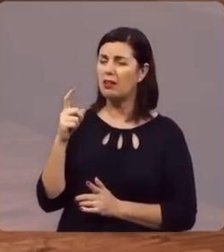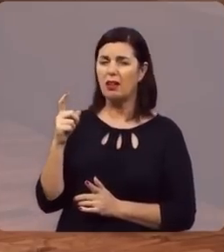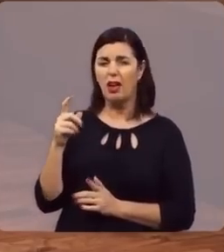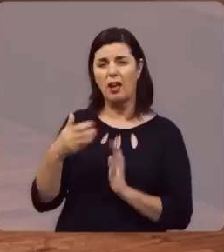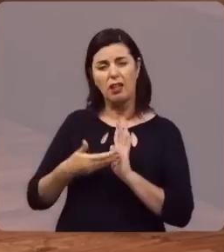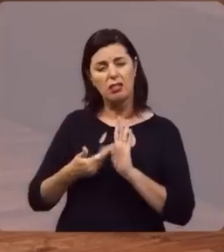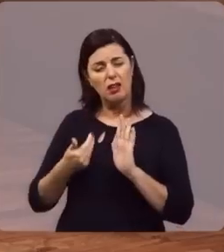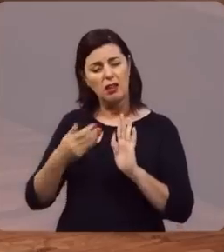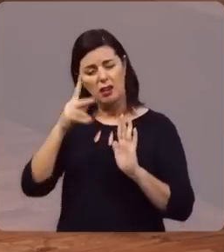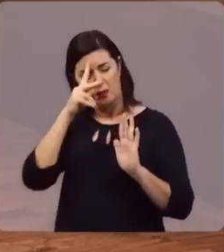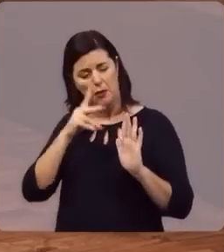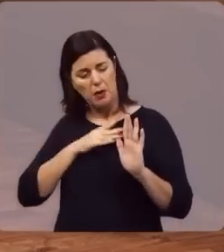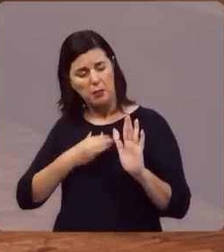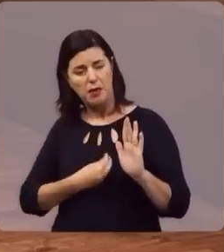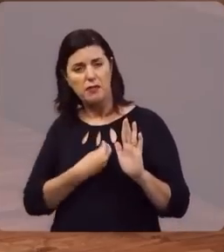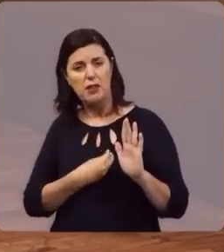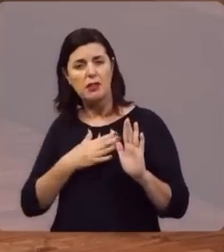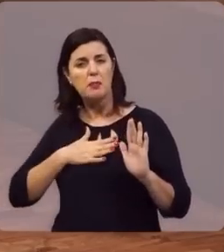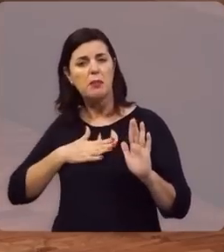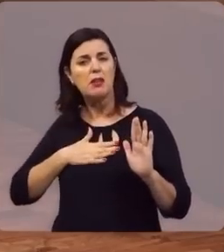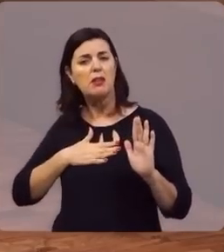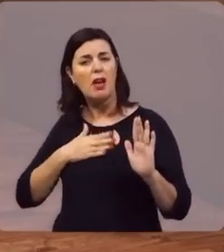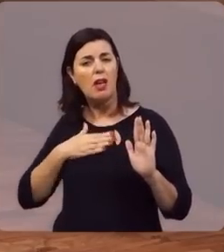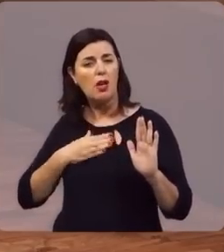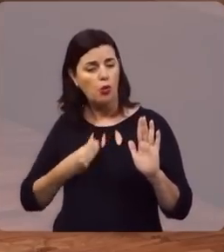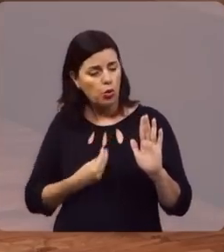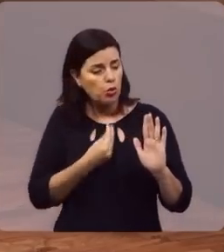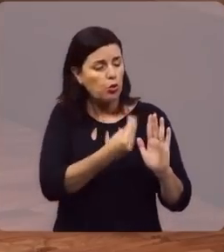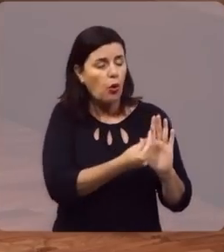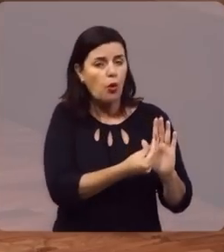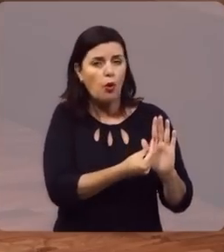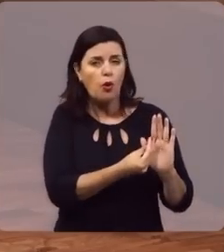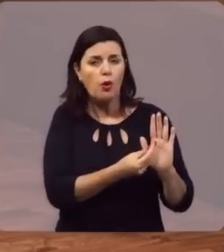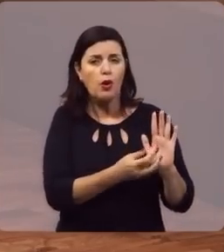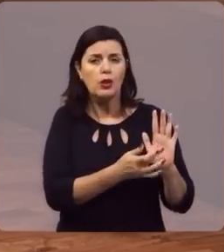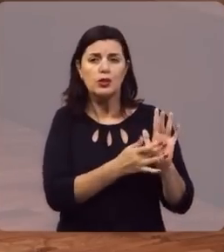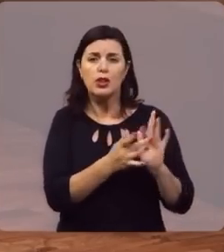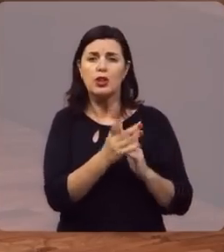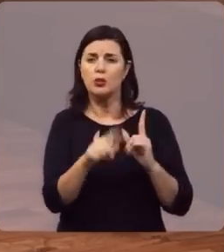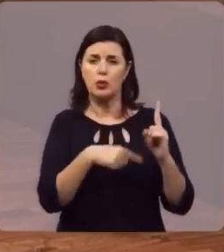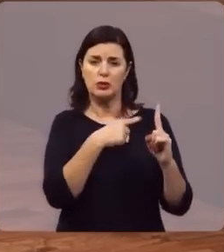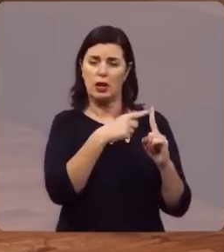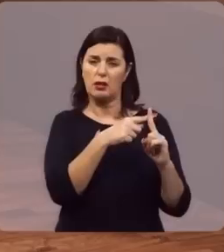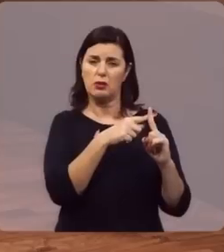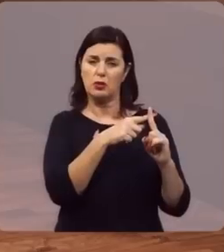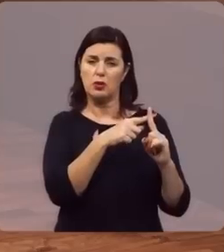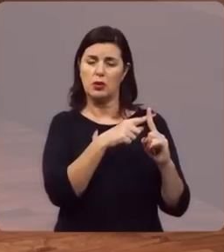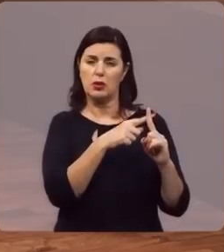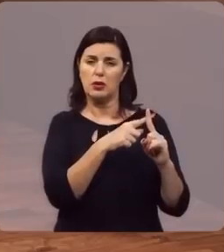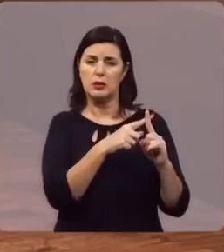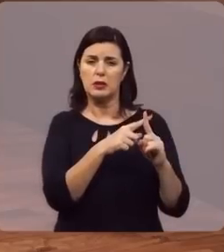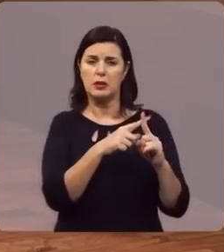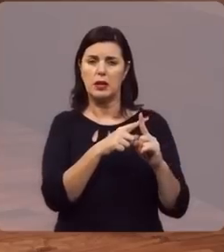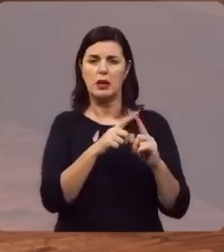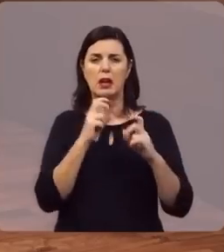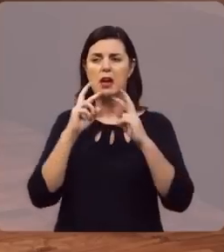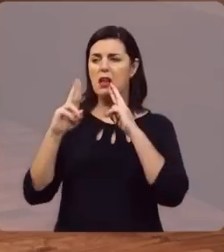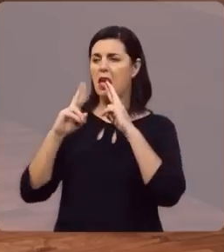a minha vida de mim eu pelo contrário espontaneamente a dou Jesus não foi para Cruz